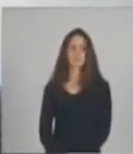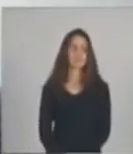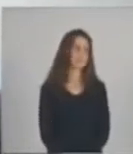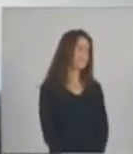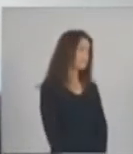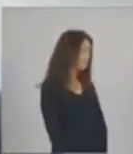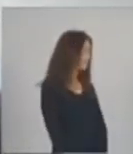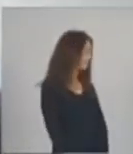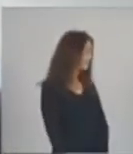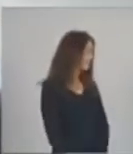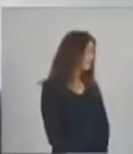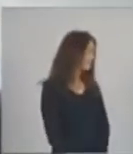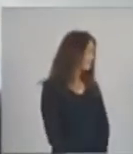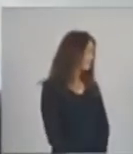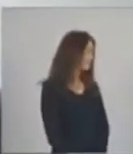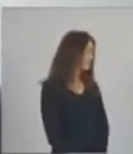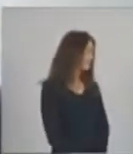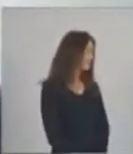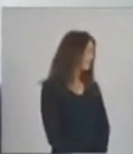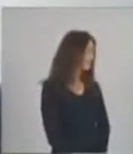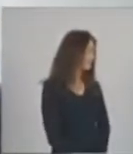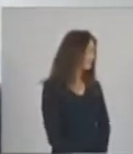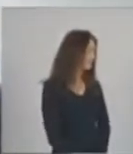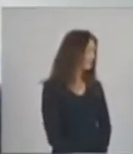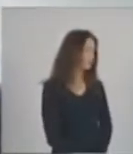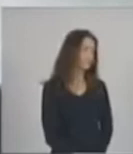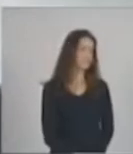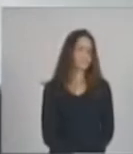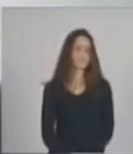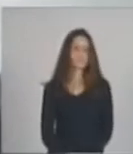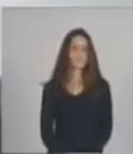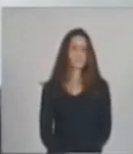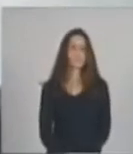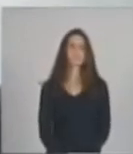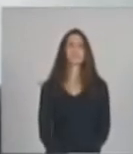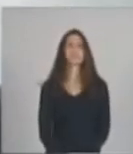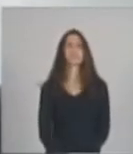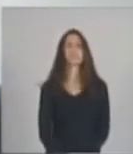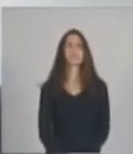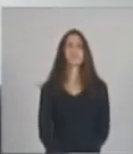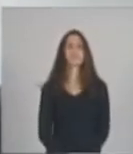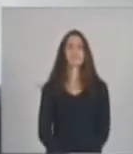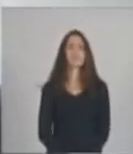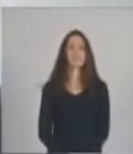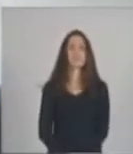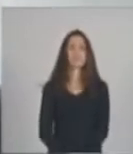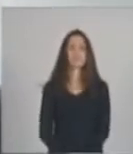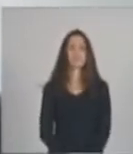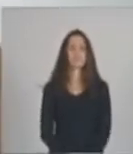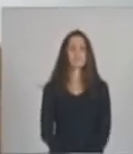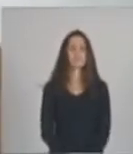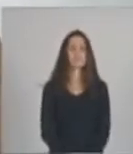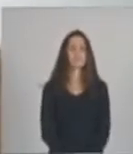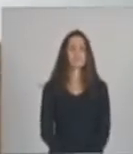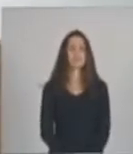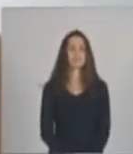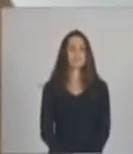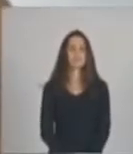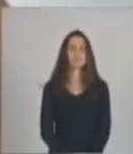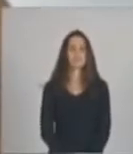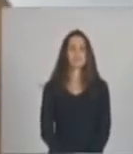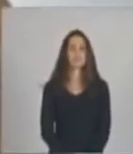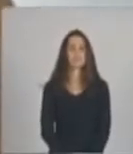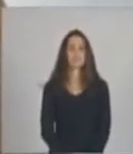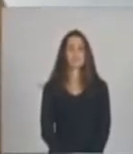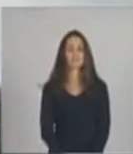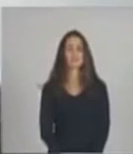comunicação da TV Assembleia. Senhor presidente, eu gostaria de pedir um minuto de silêncio pela memória